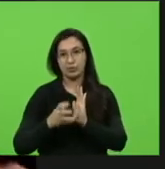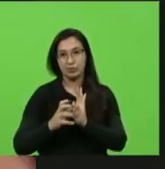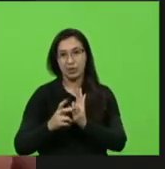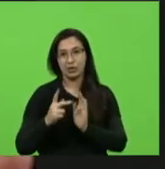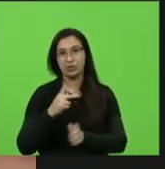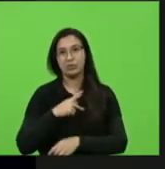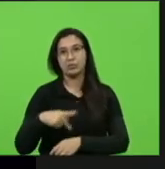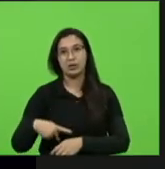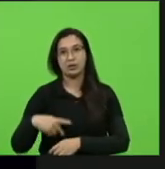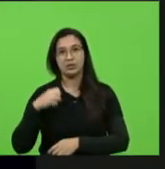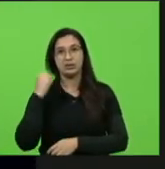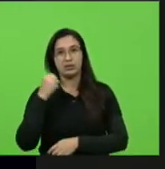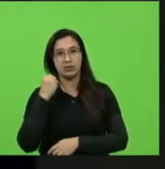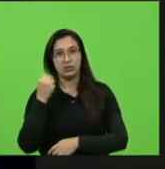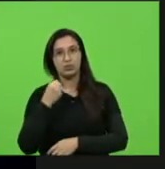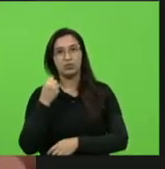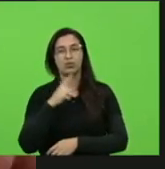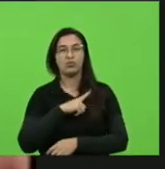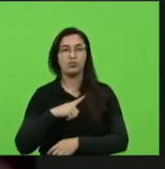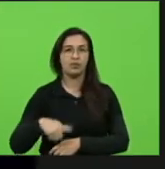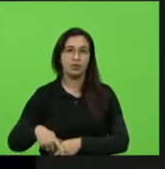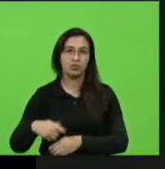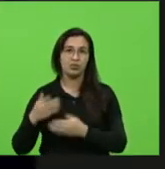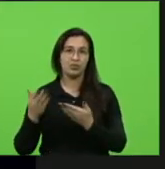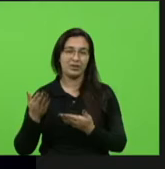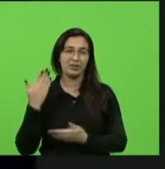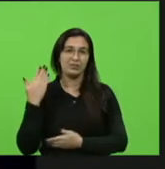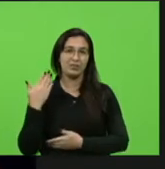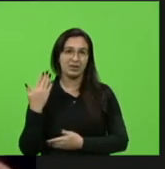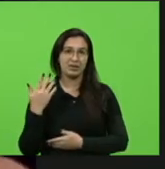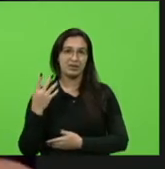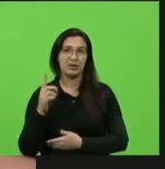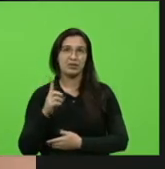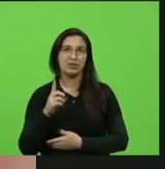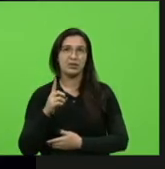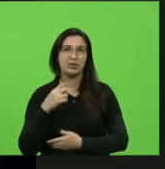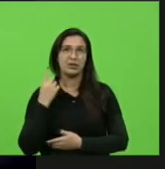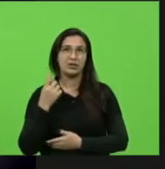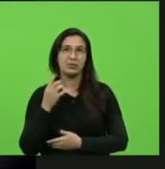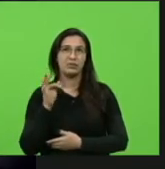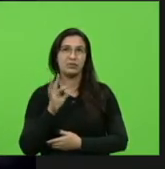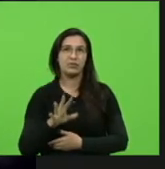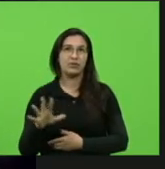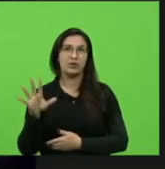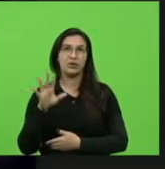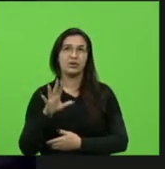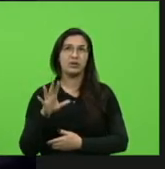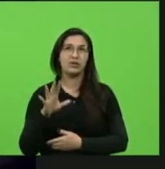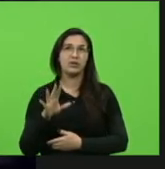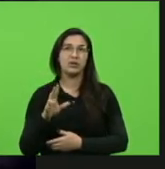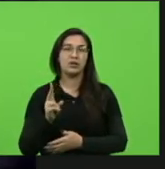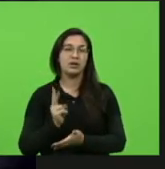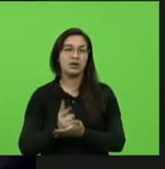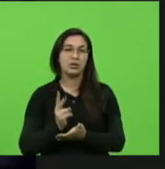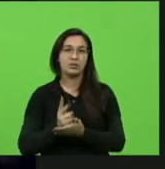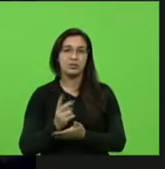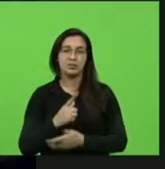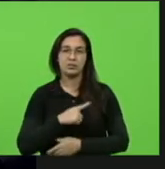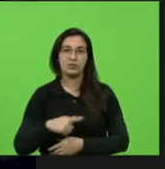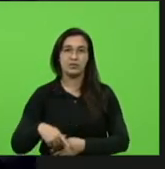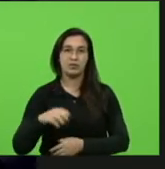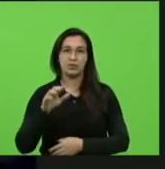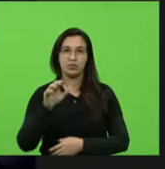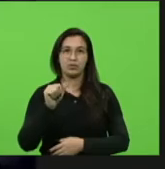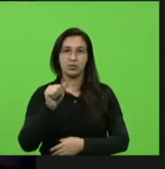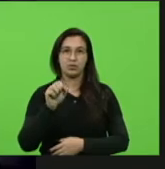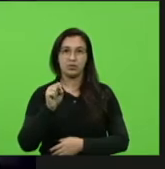meu senador, meu governador, meu deputado federal, o nosso sempre senador Cacildo Maldanes. Eu